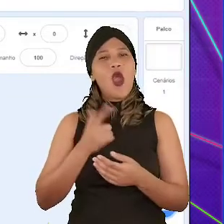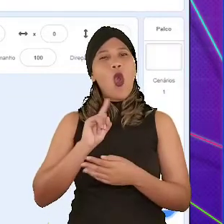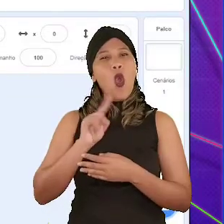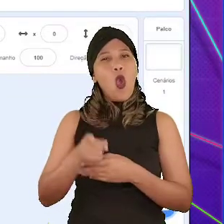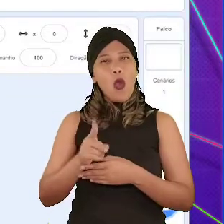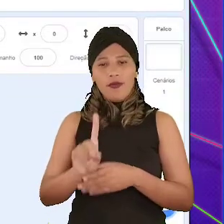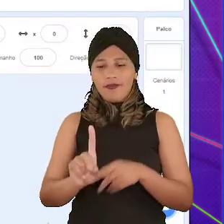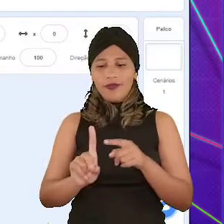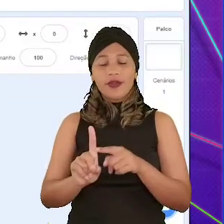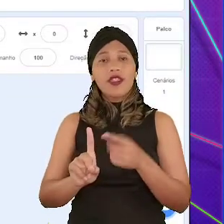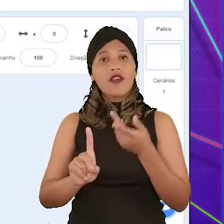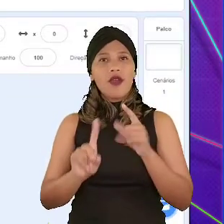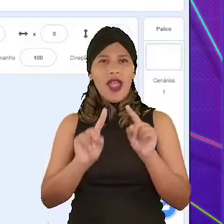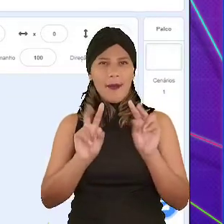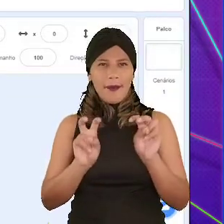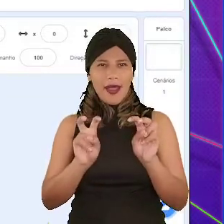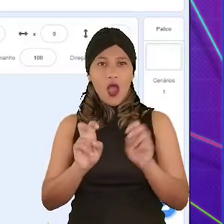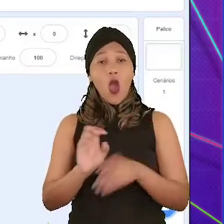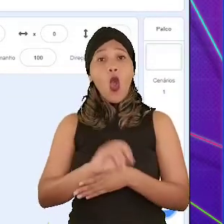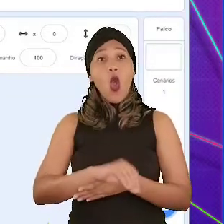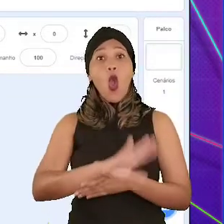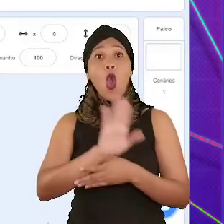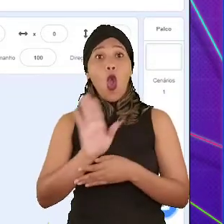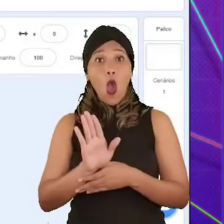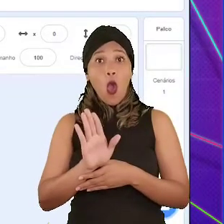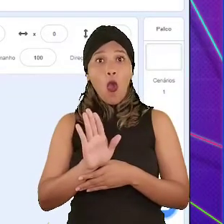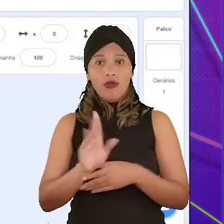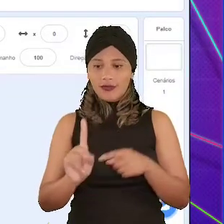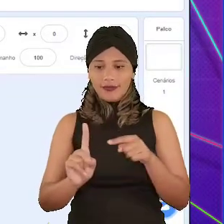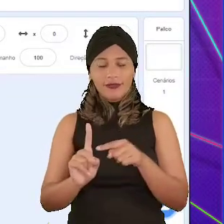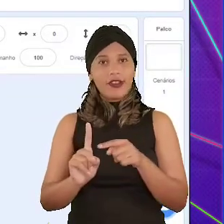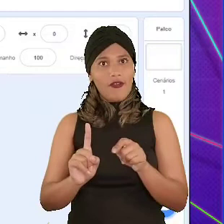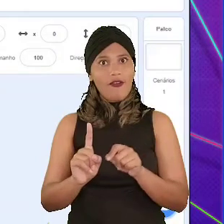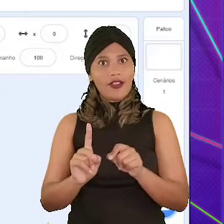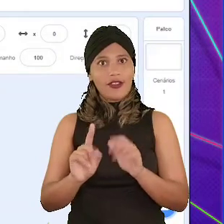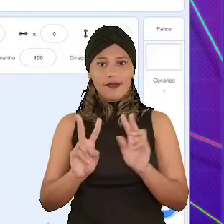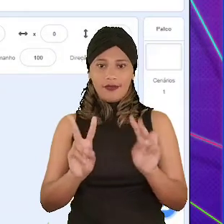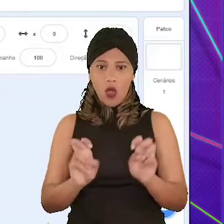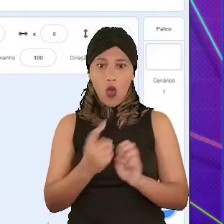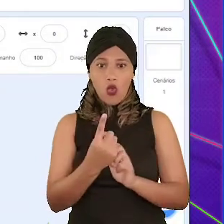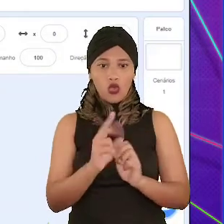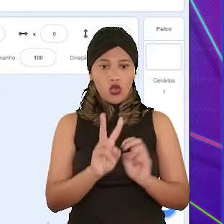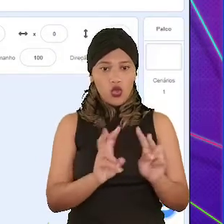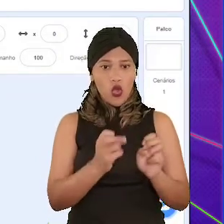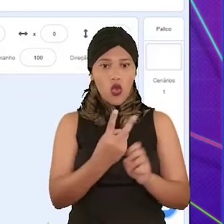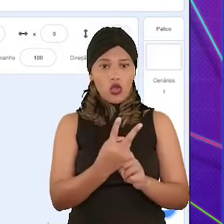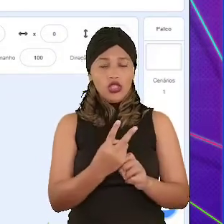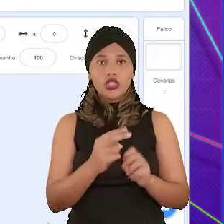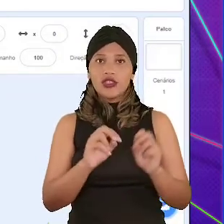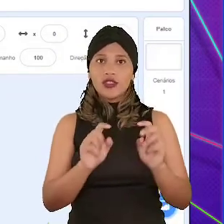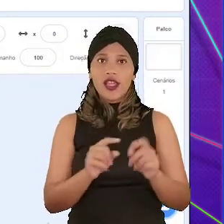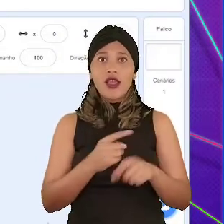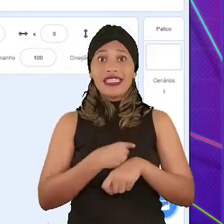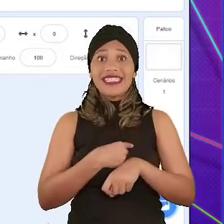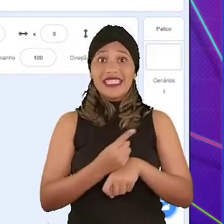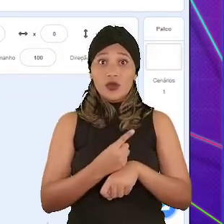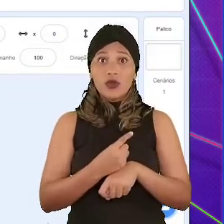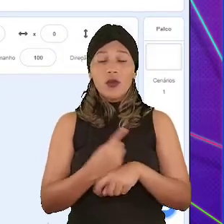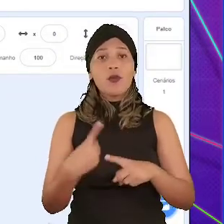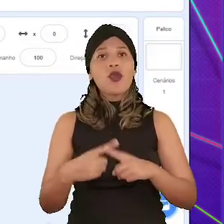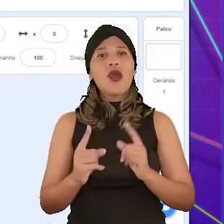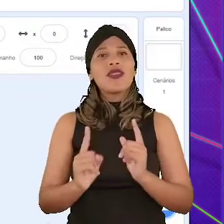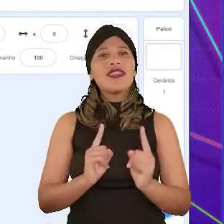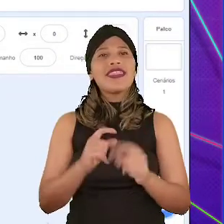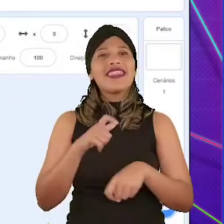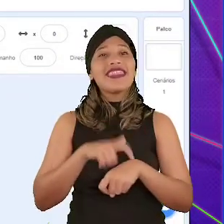a gente ia ver aqui um comando que diz para o nosso ator diga abre o parente Olá fecha aparente por abre parentes dois fecha parentes